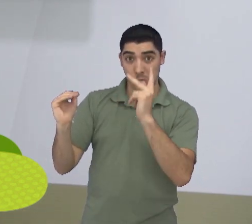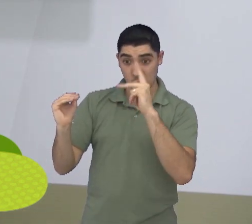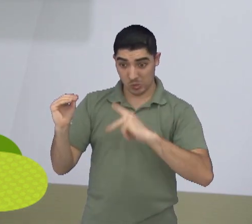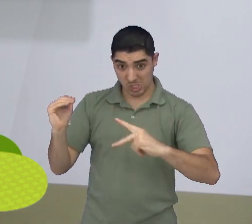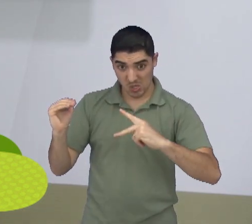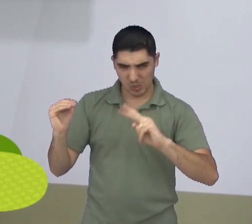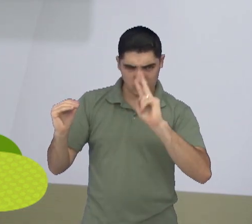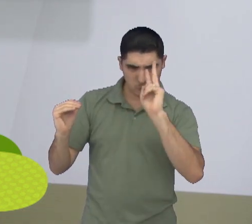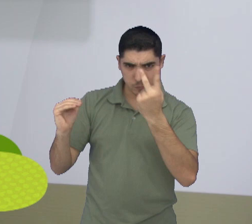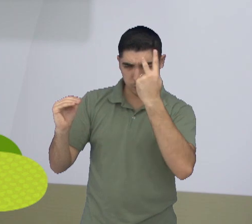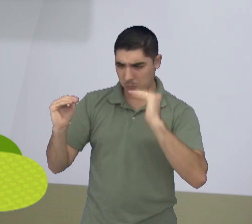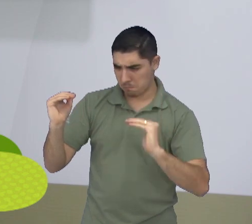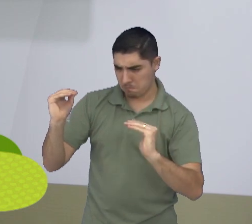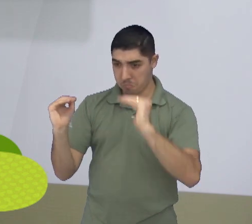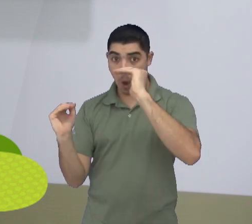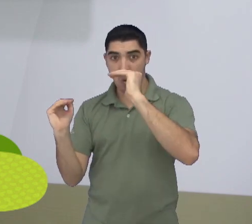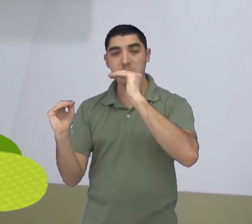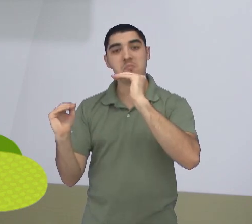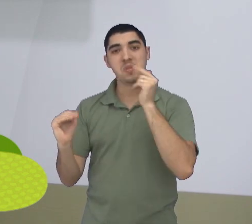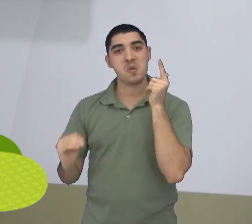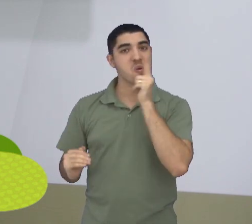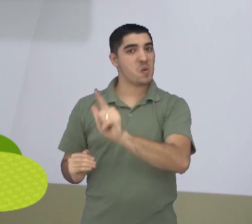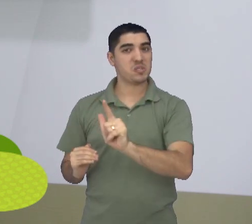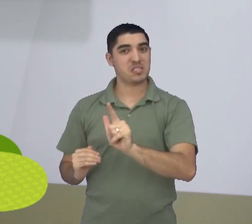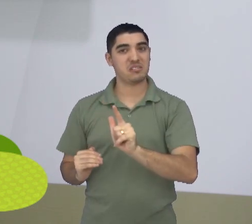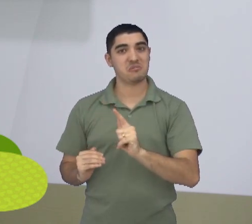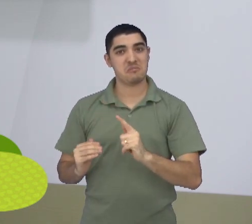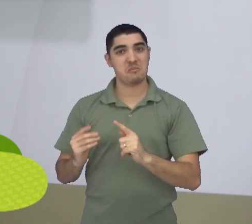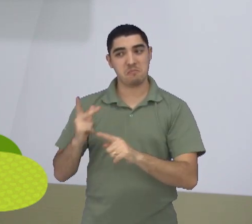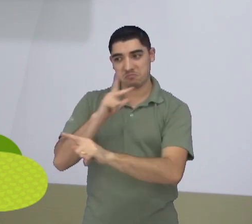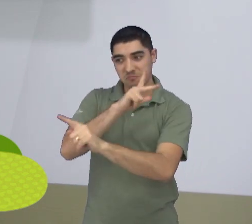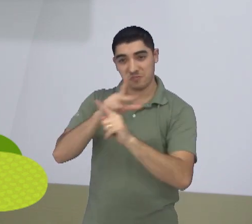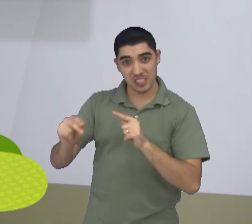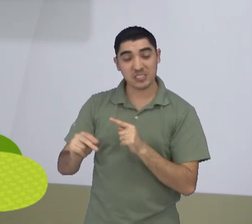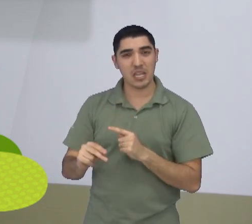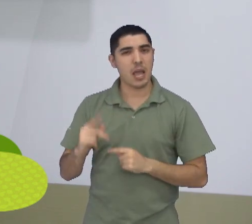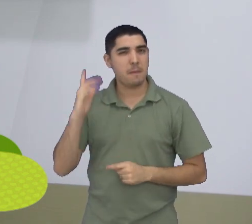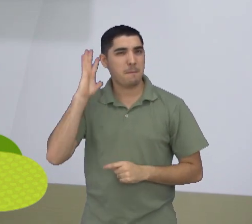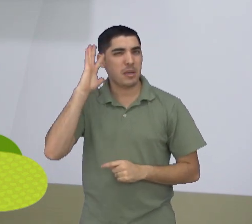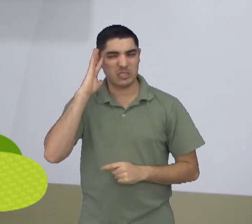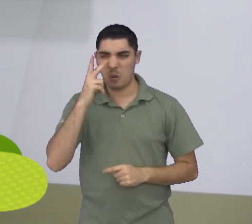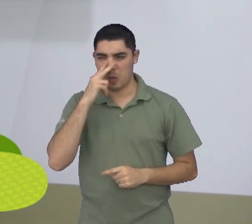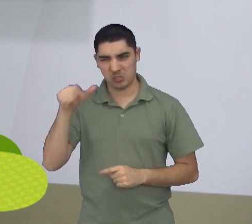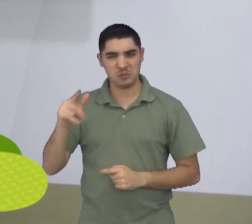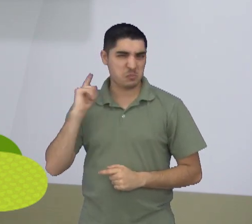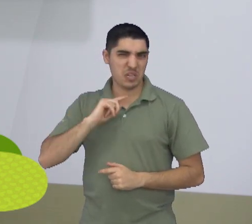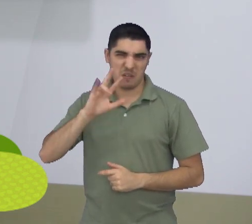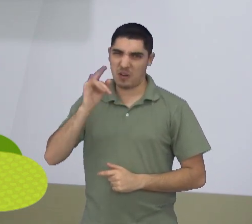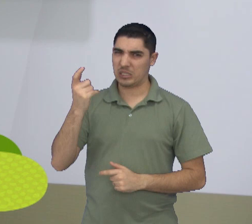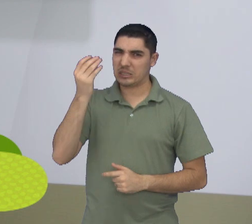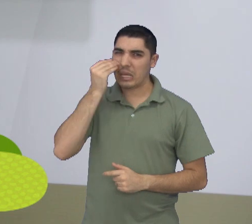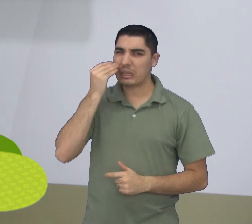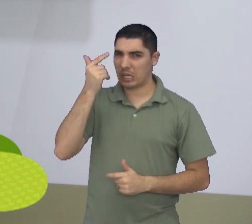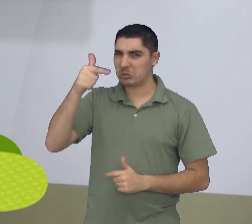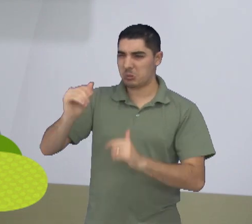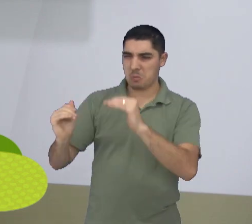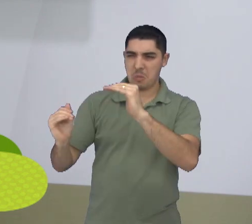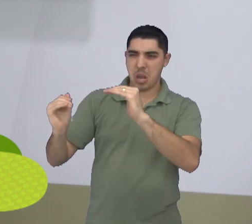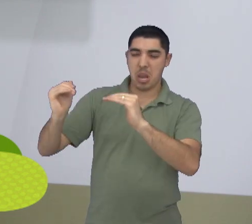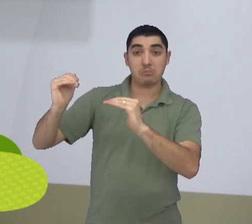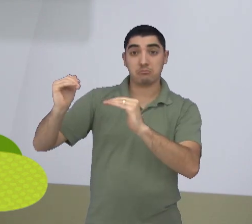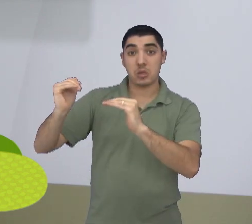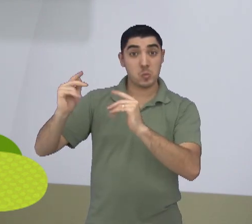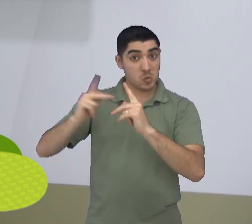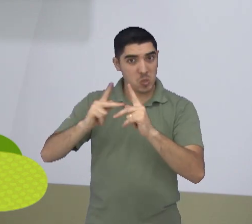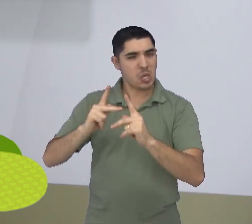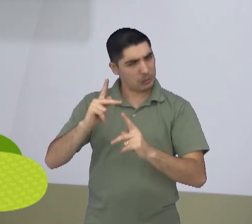começou melhor, abriu 5-2, parecia que iria forçar o jogo a esticar um pouco mais, só que o São José conseguiu ter resiliência, utilizou